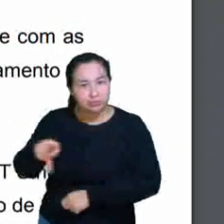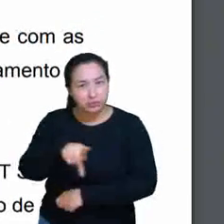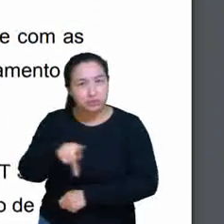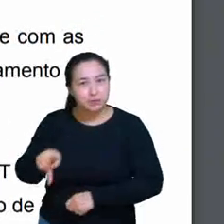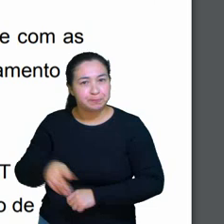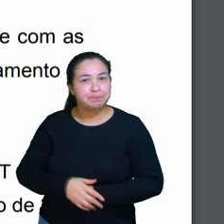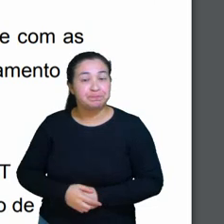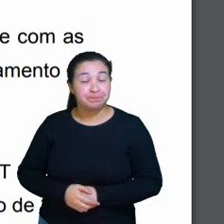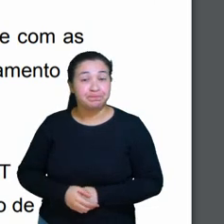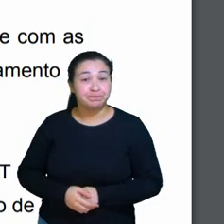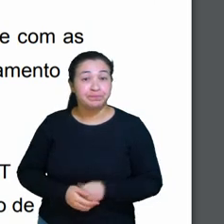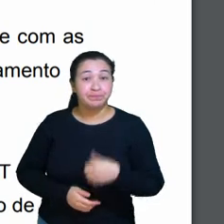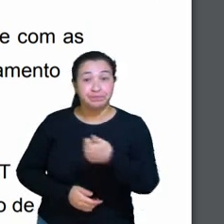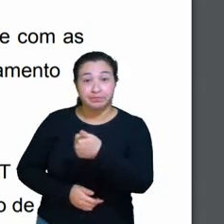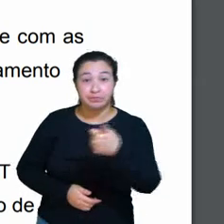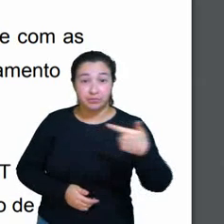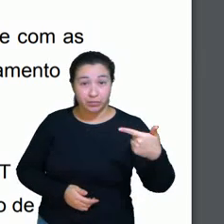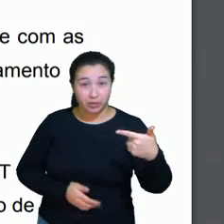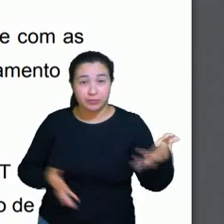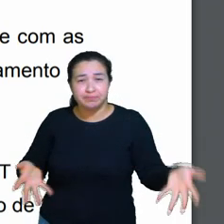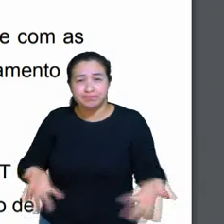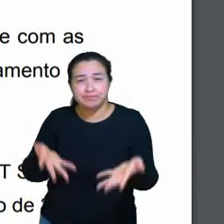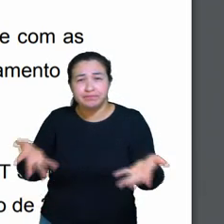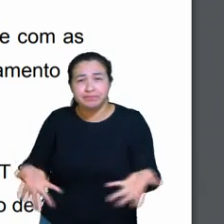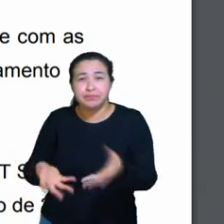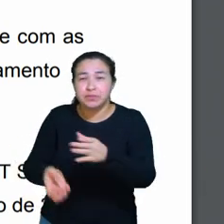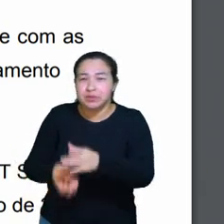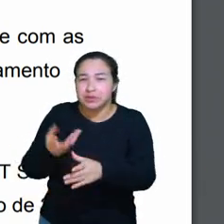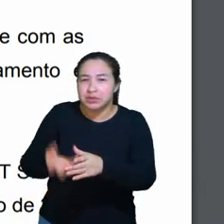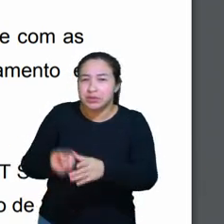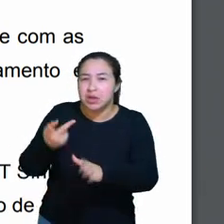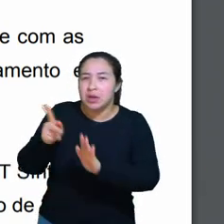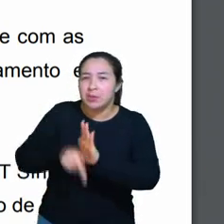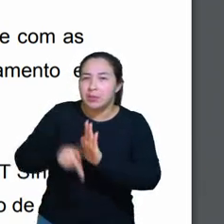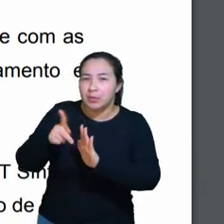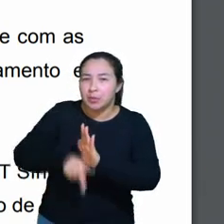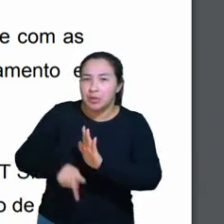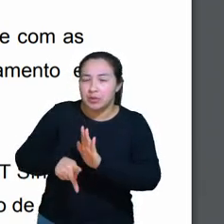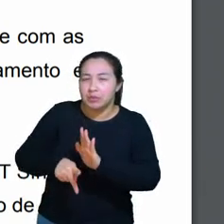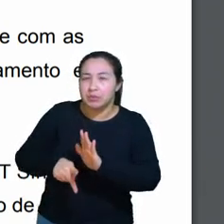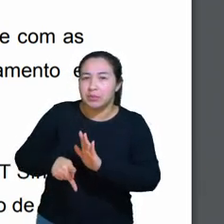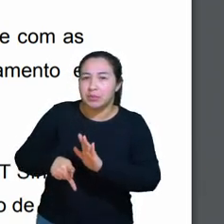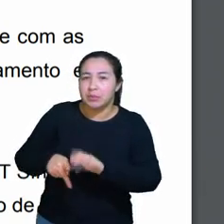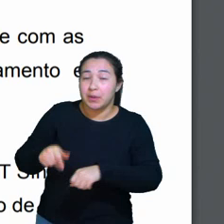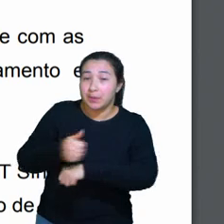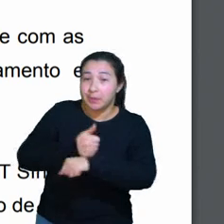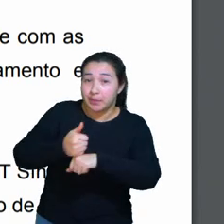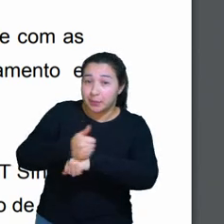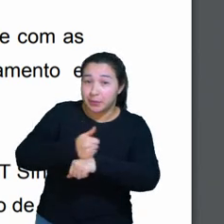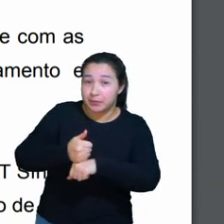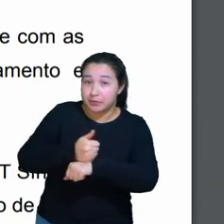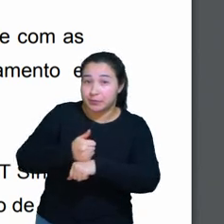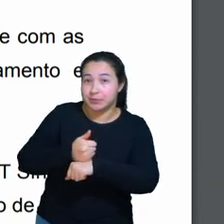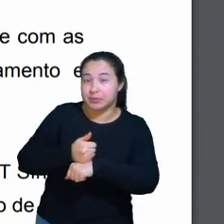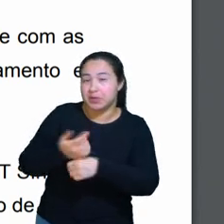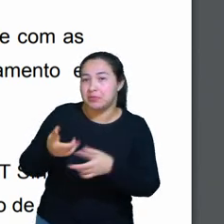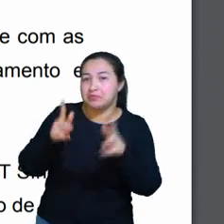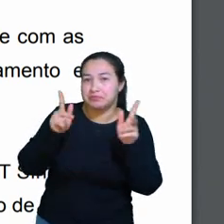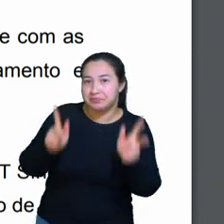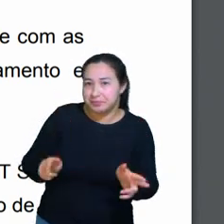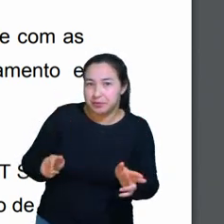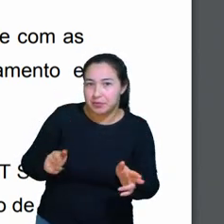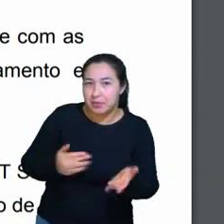docente estimular a criação de programas de indução profissional tal como os de iniciação à